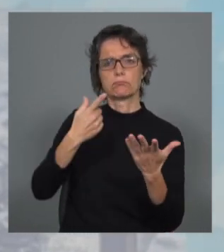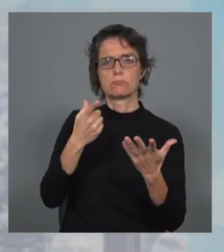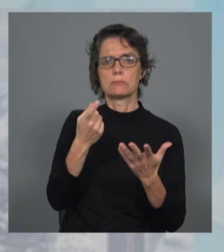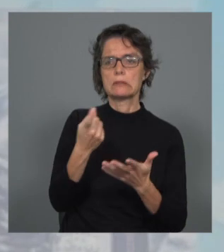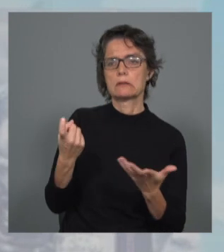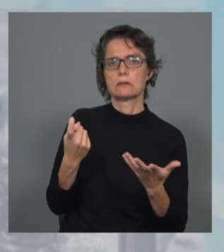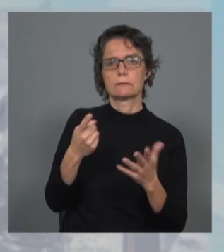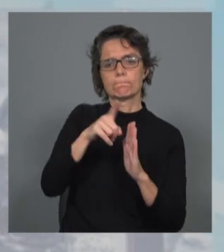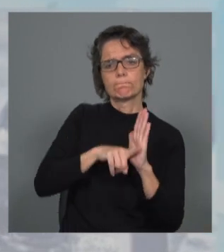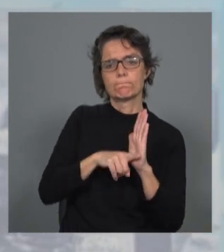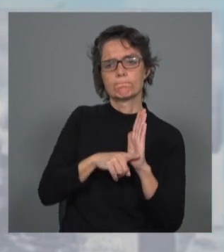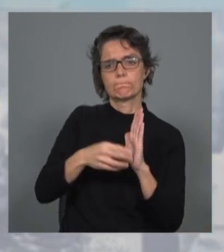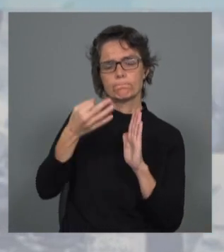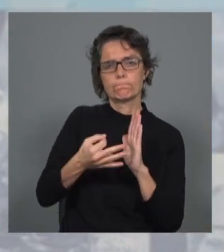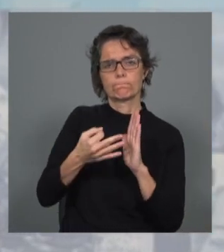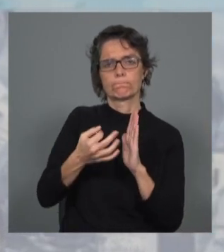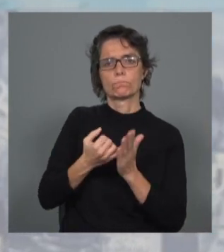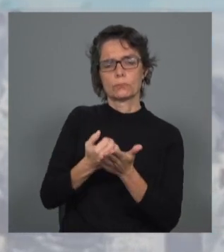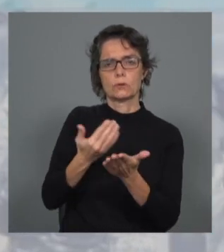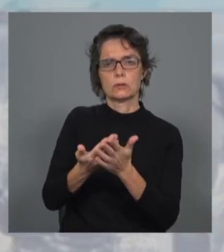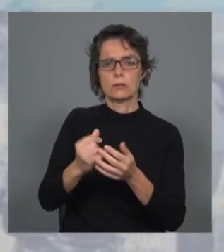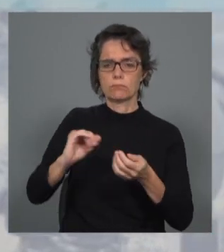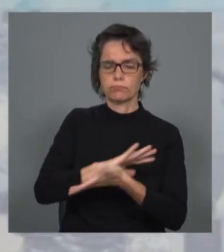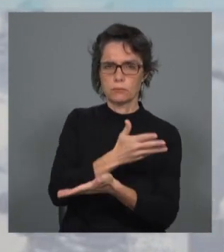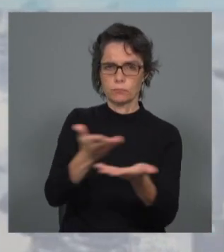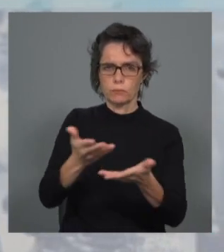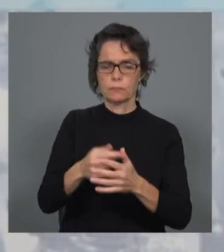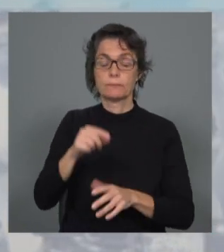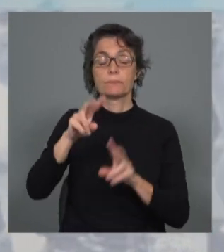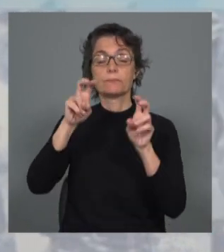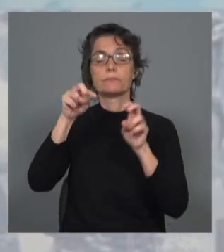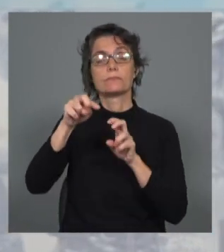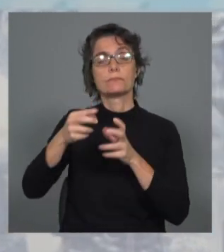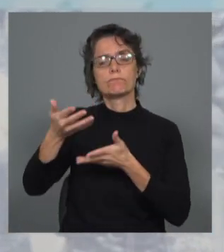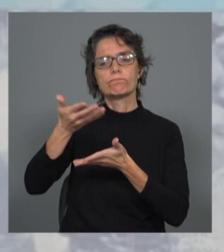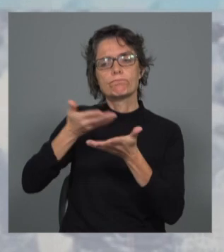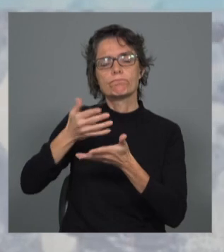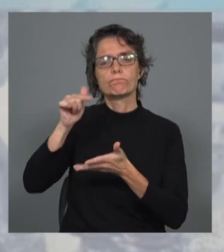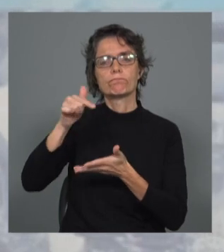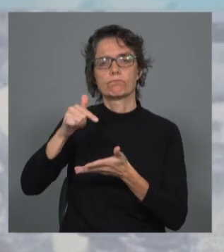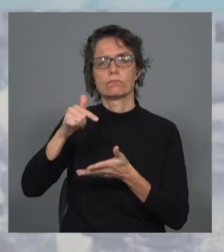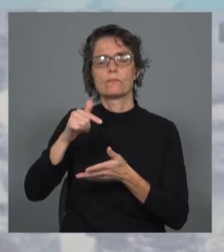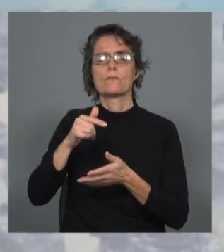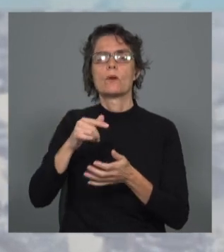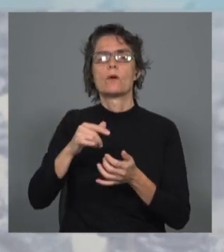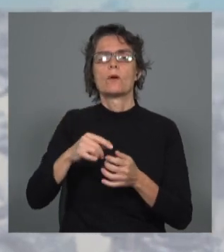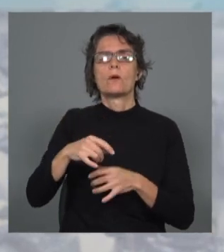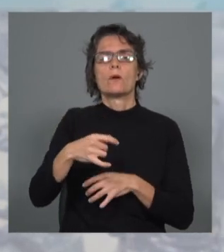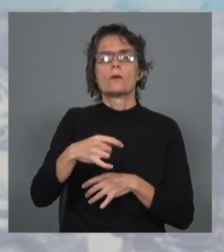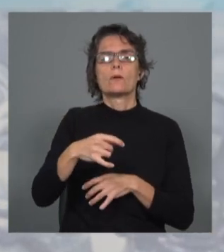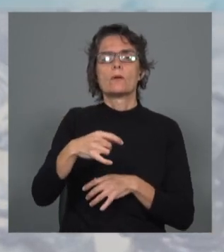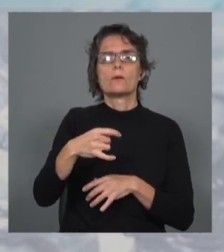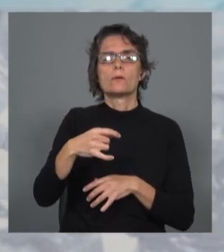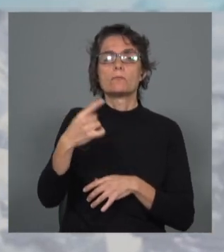medidas concretas de apoio a muitos jornais. Um tema que hoje analisamos com os presidentes das duas associações do setor,